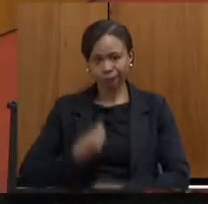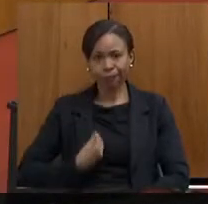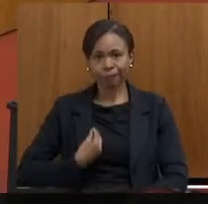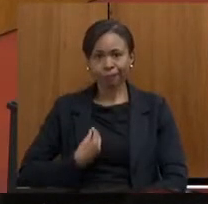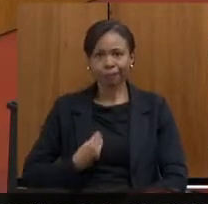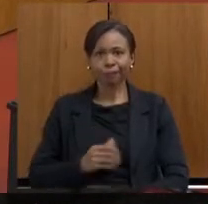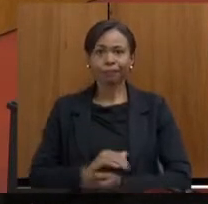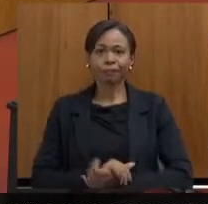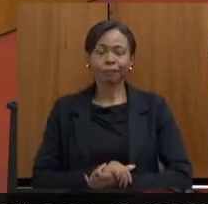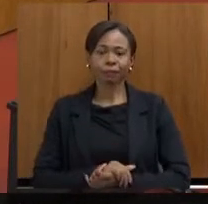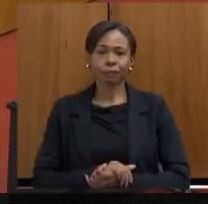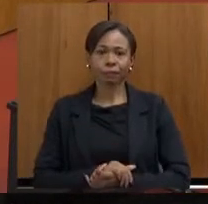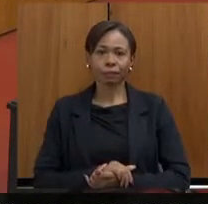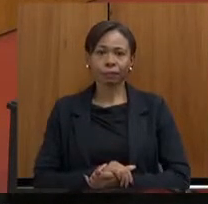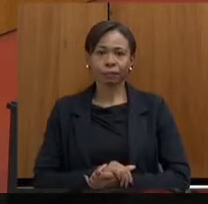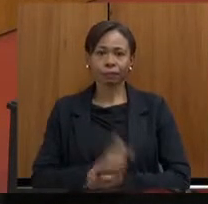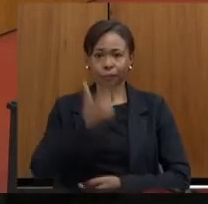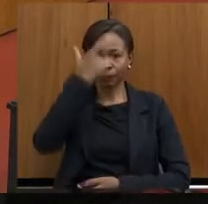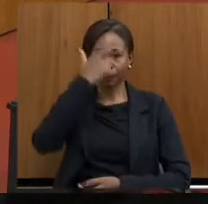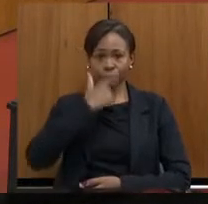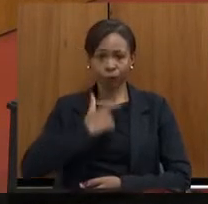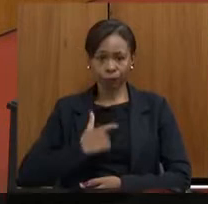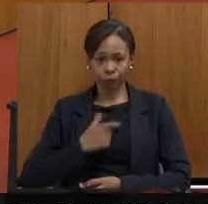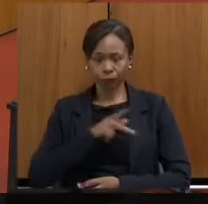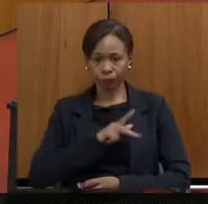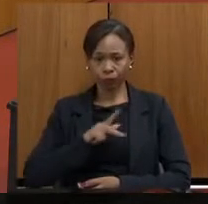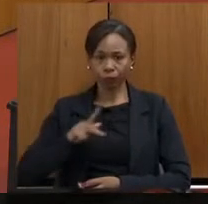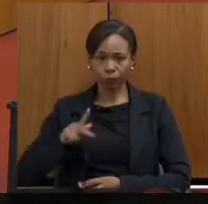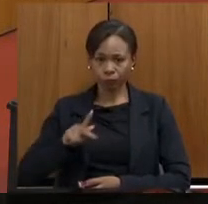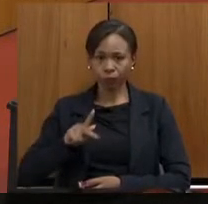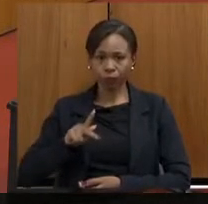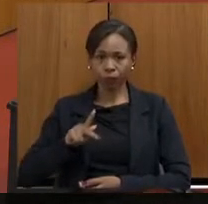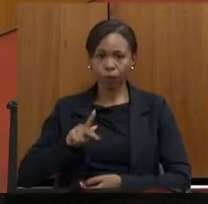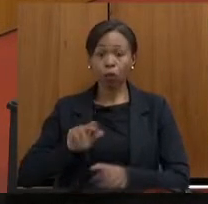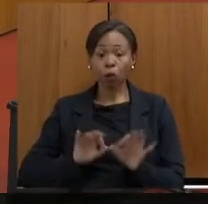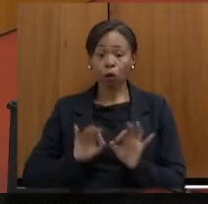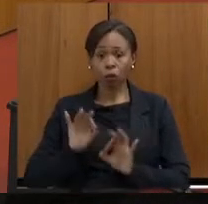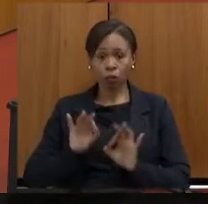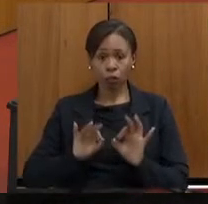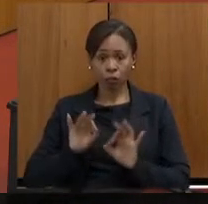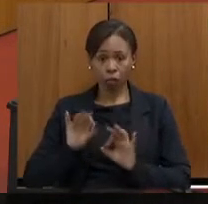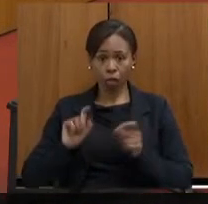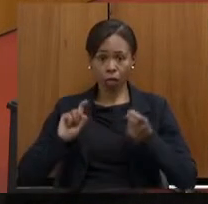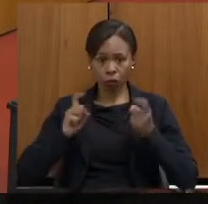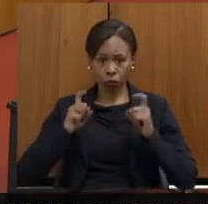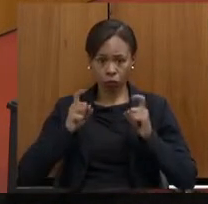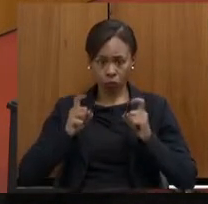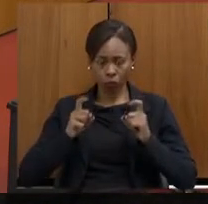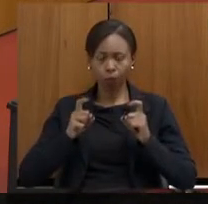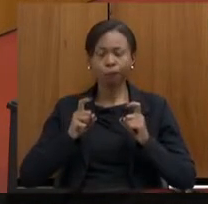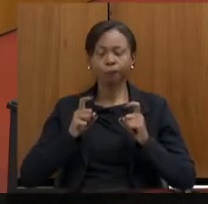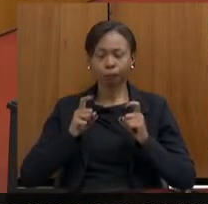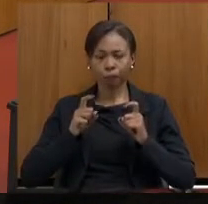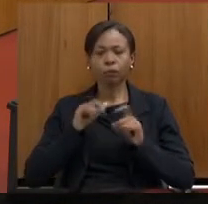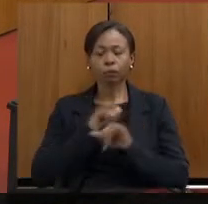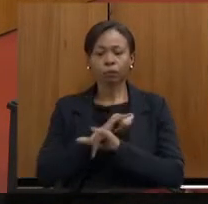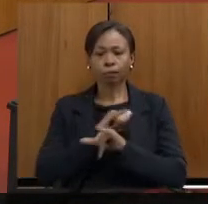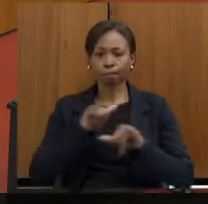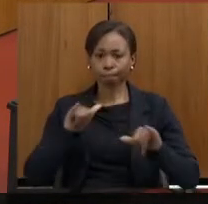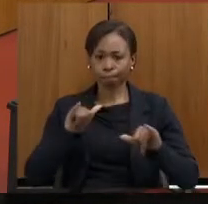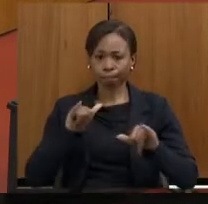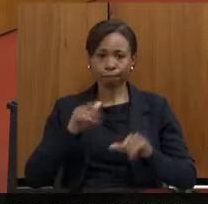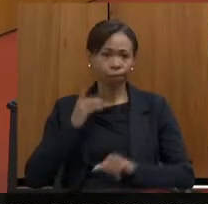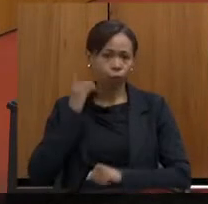A presidência, tendo em vista a organização dos trabalhos, comunica aos parlamentares e aos